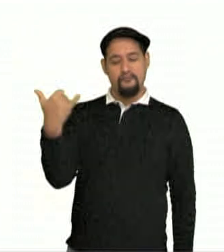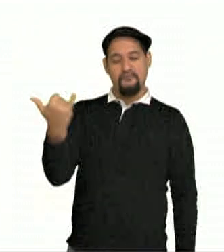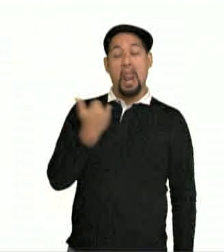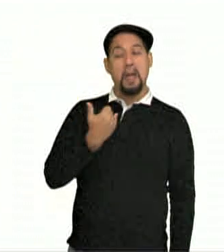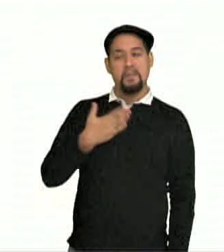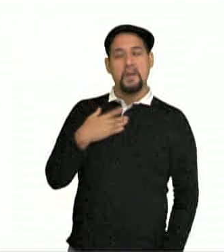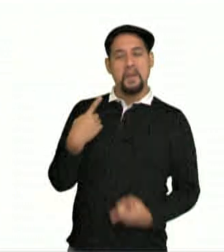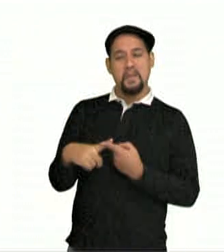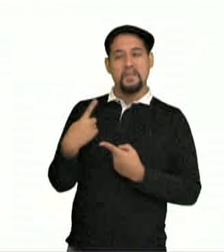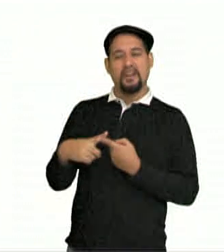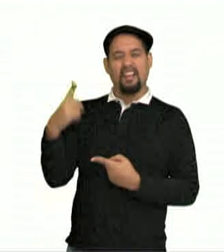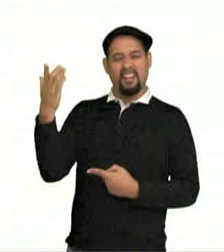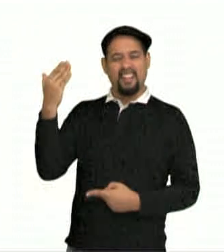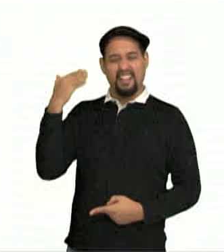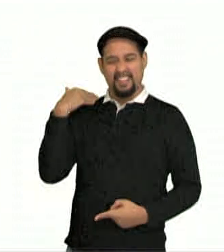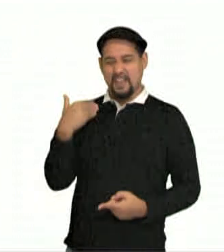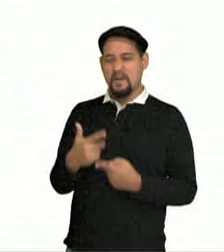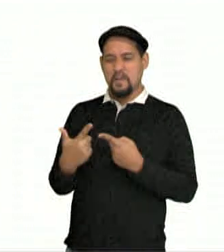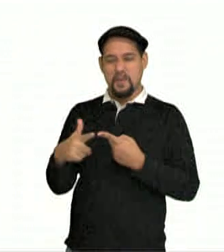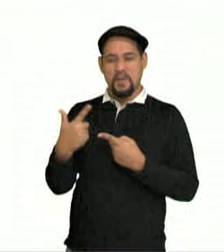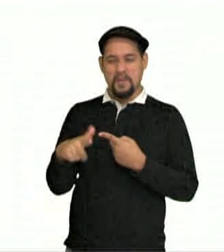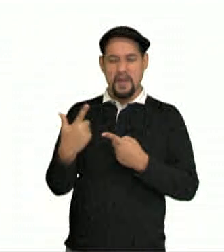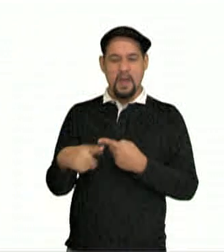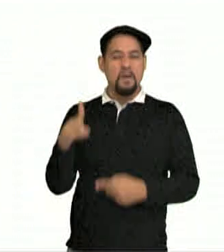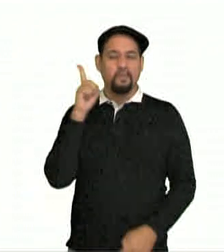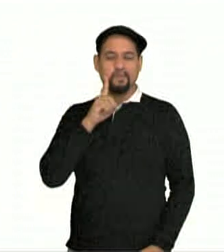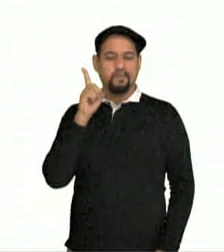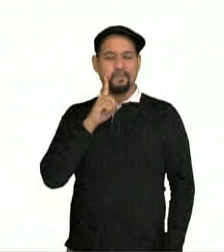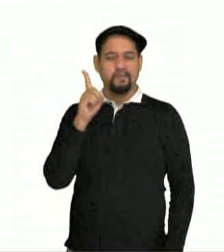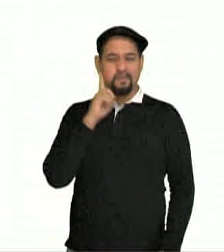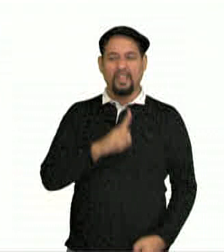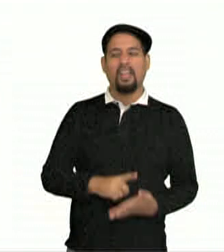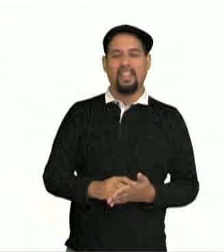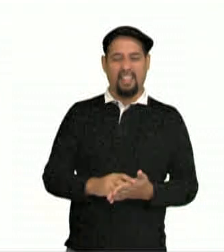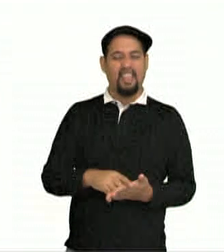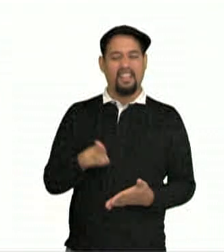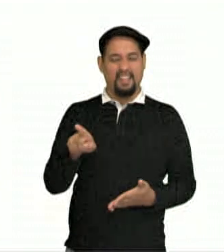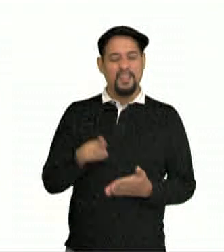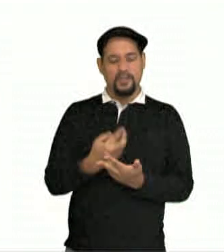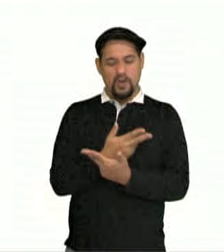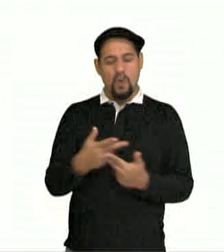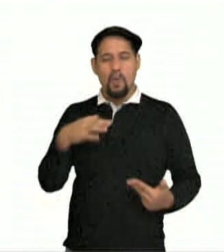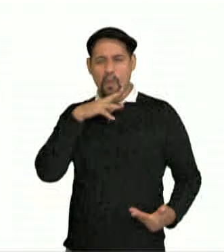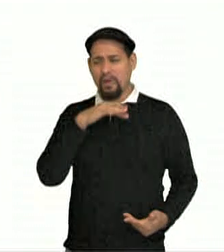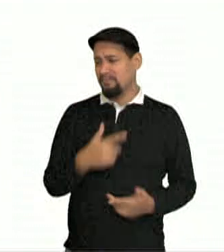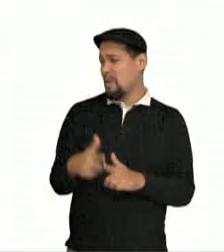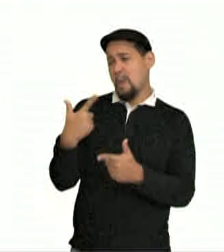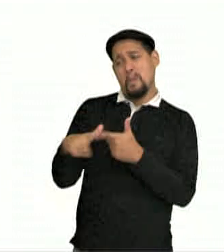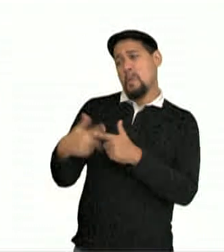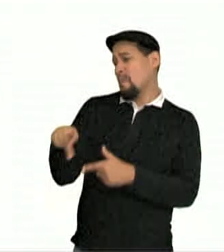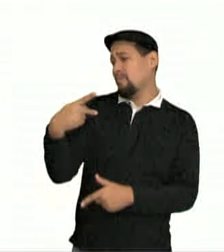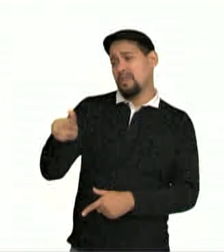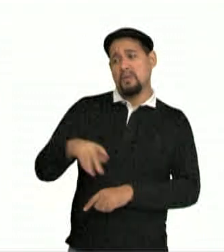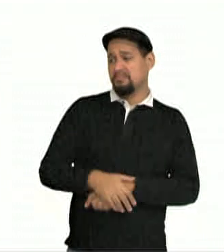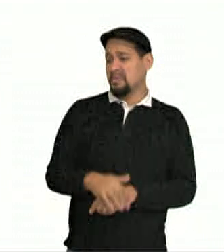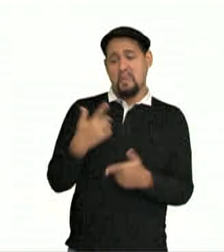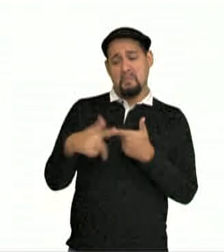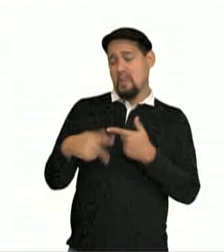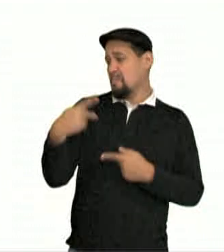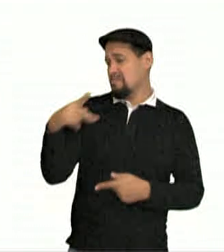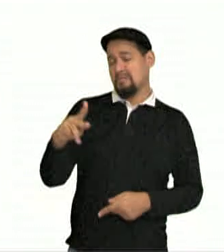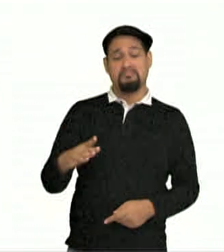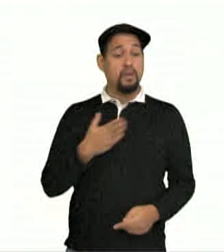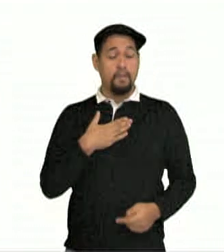por causa daquele ataque lá em Nova York, seus negócios ficaram prejudicados. Problema seu, ouviu? Problema seu.